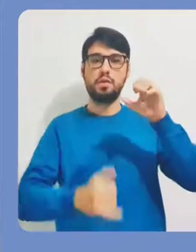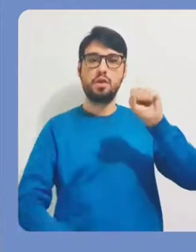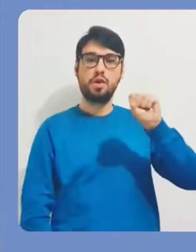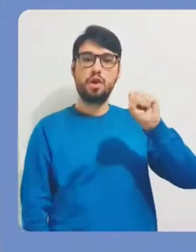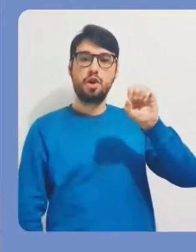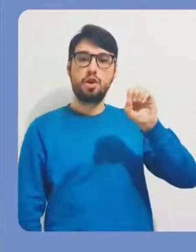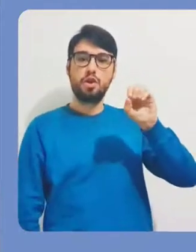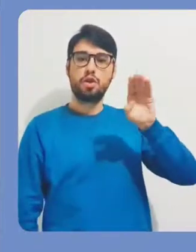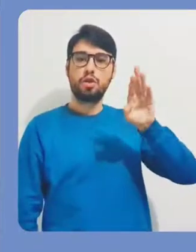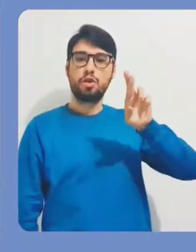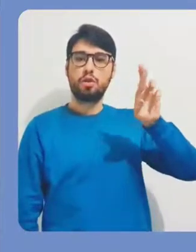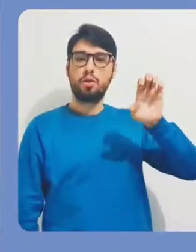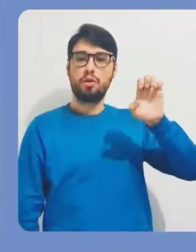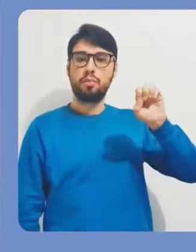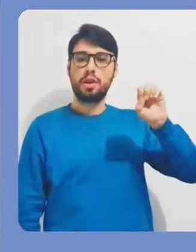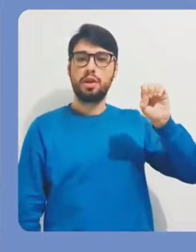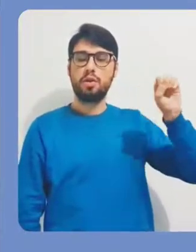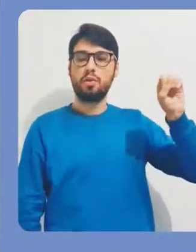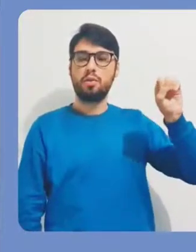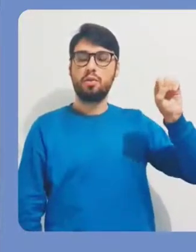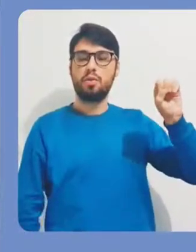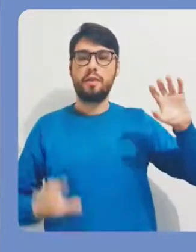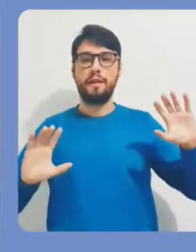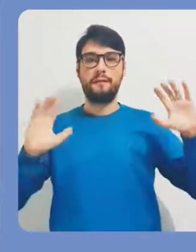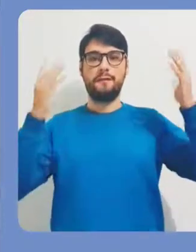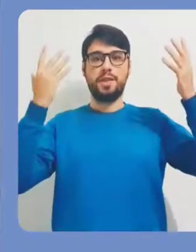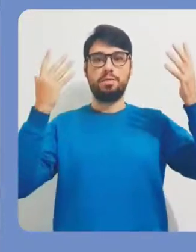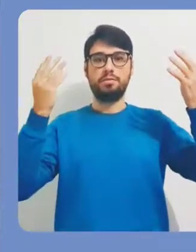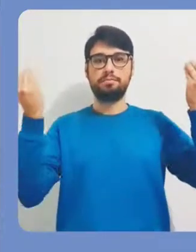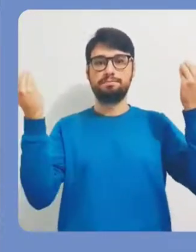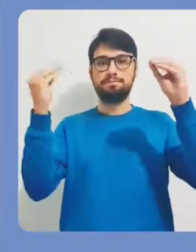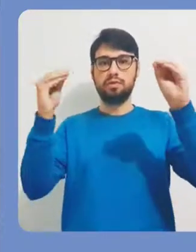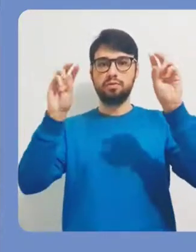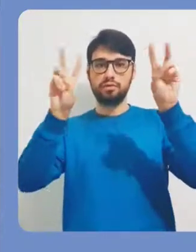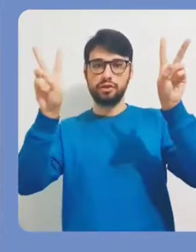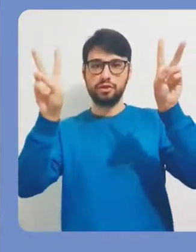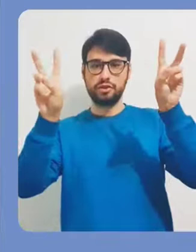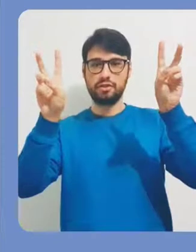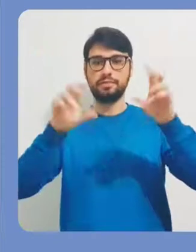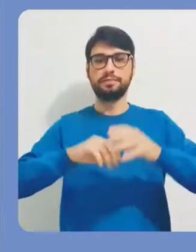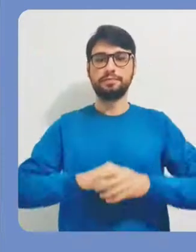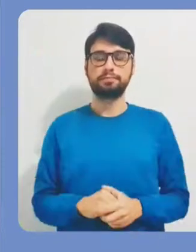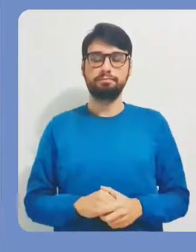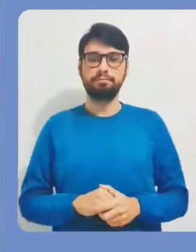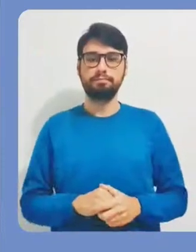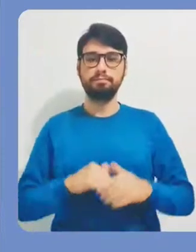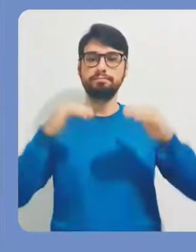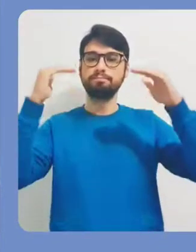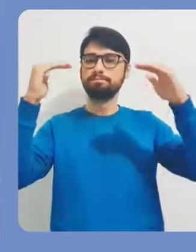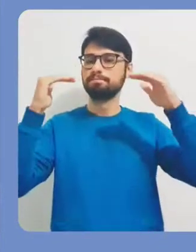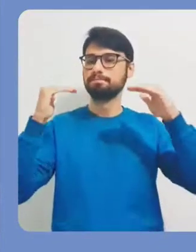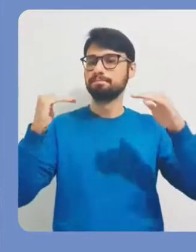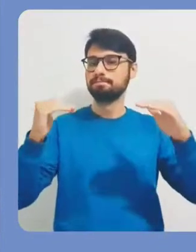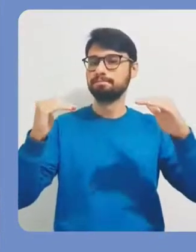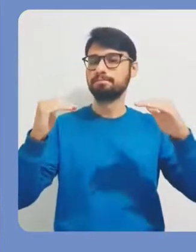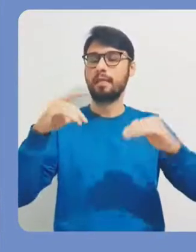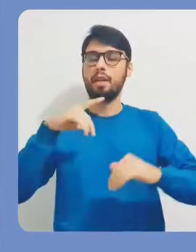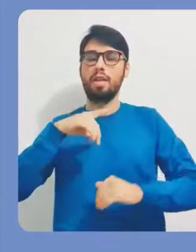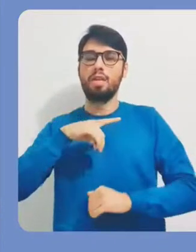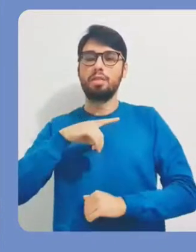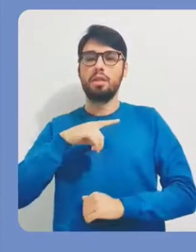então, a nossa primeira página vai ser sobre informações sobre o evento. Então eu vou colocar como título sobre o